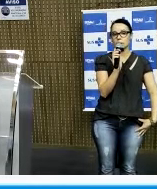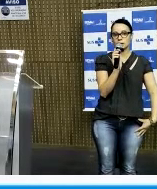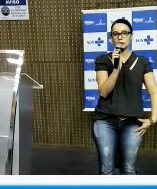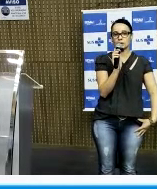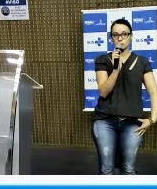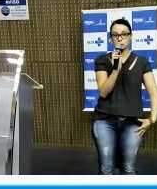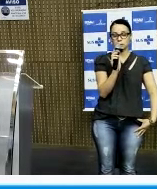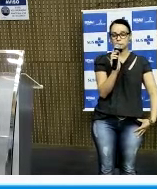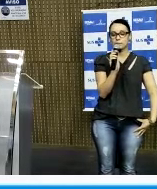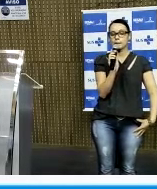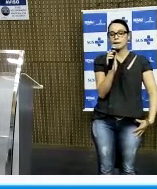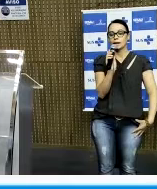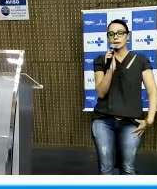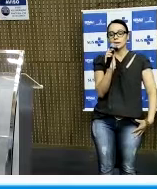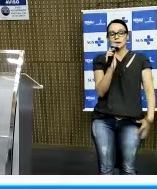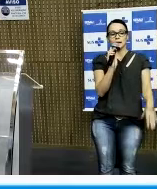presídio também que inaugurou.